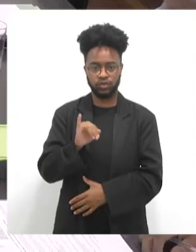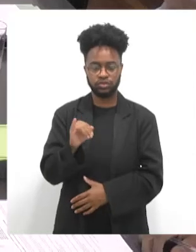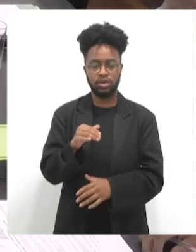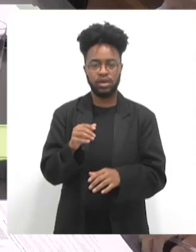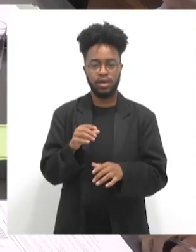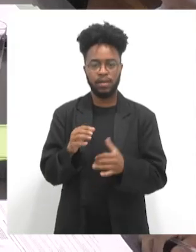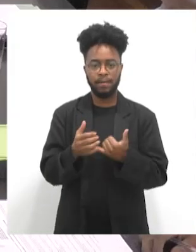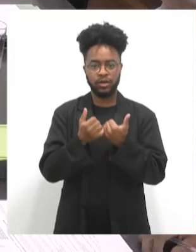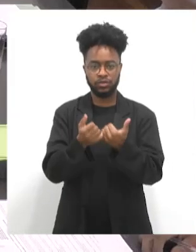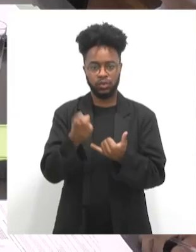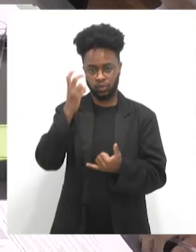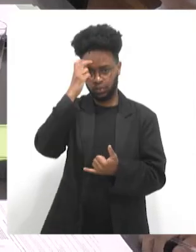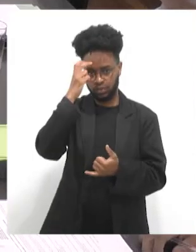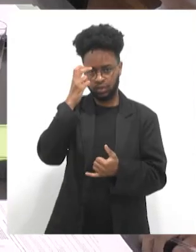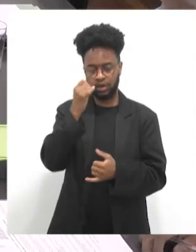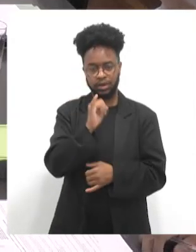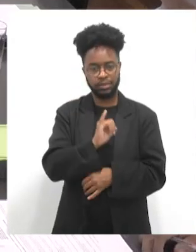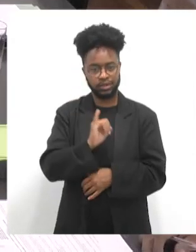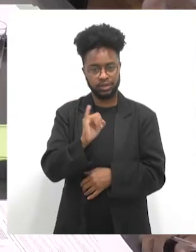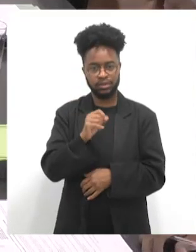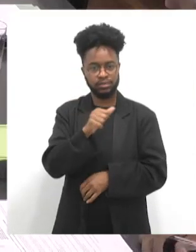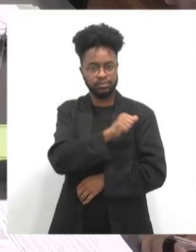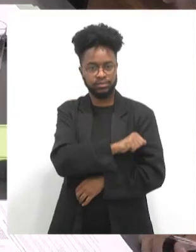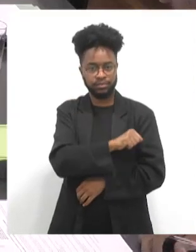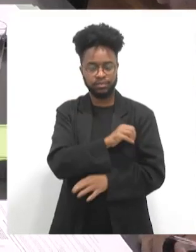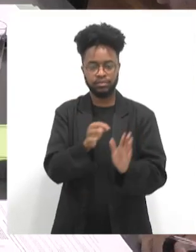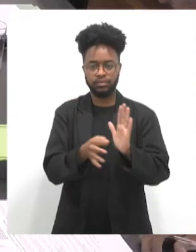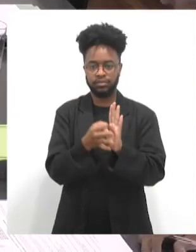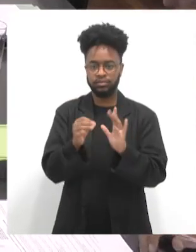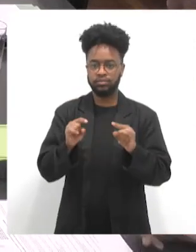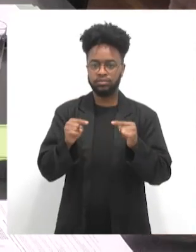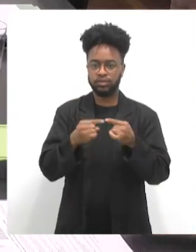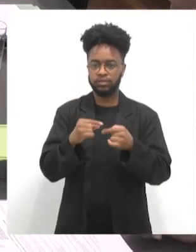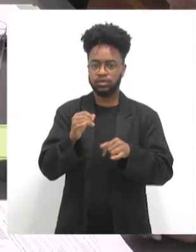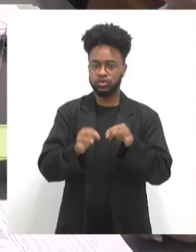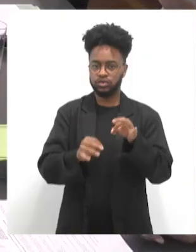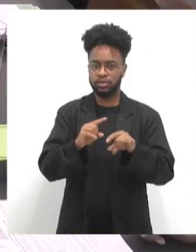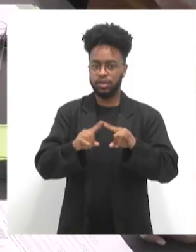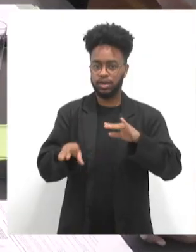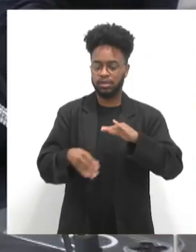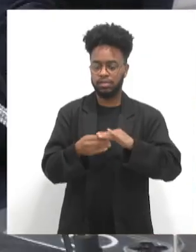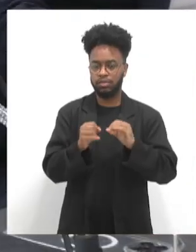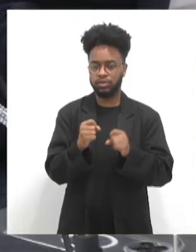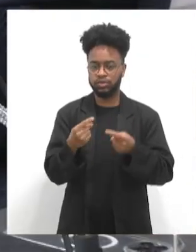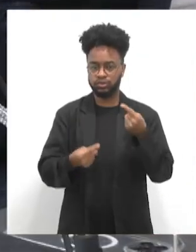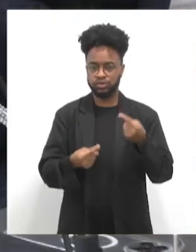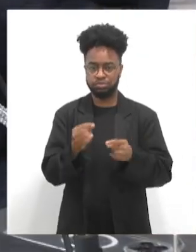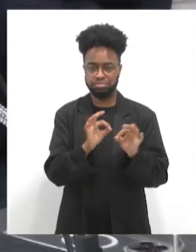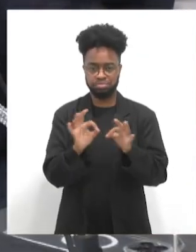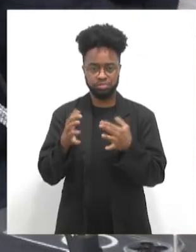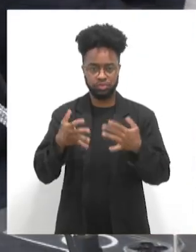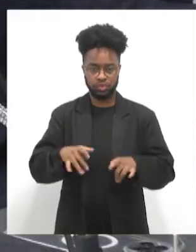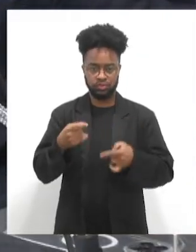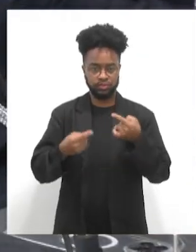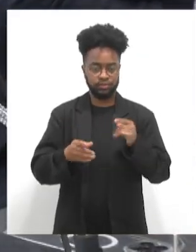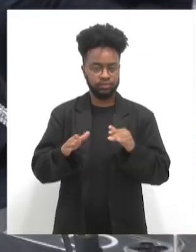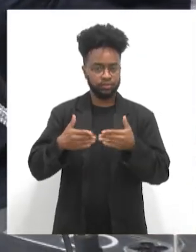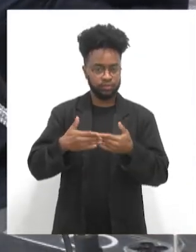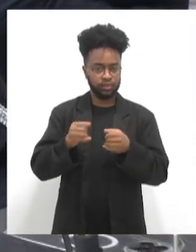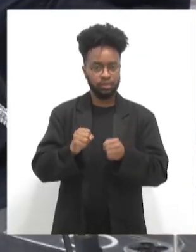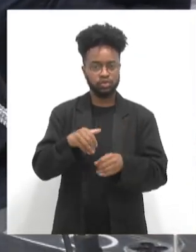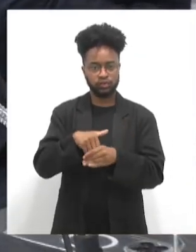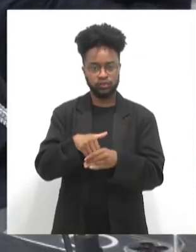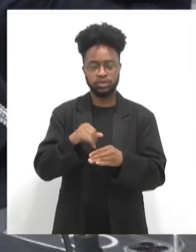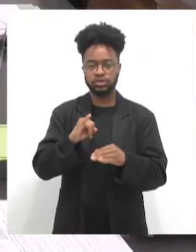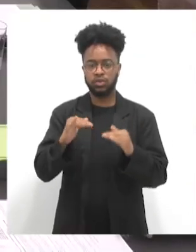de natureza imaterial do Estado do Rio de Janeiro. Parecer pela juridicidade com emenda. Em discussão. Não havendo quem queira discutir, em votação, os senhores que